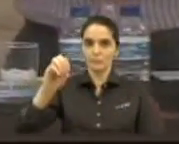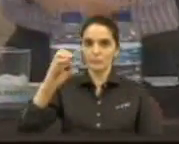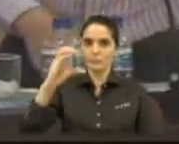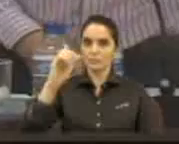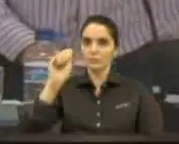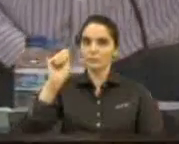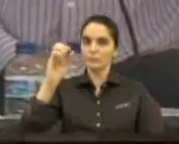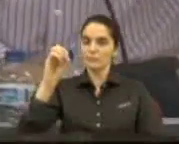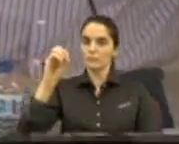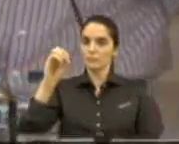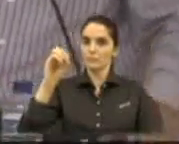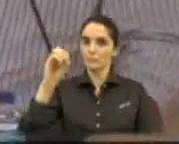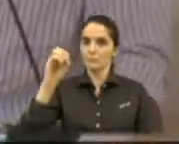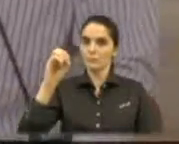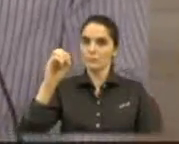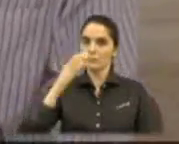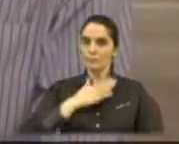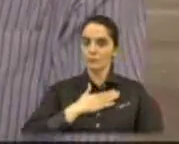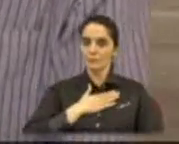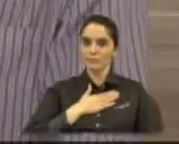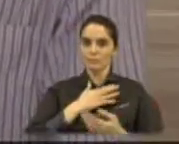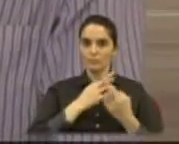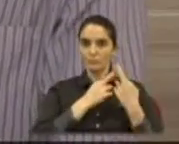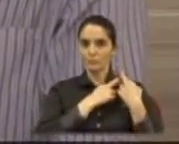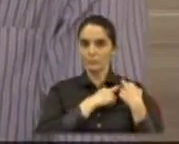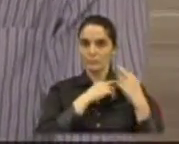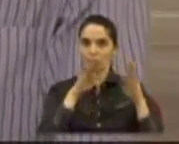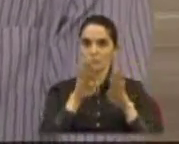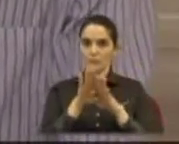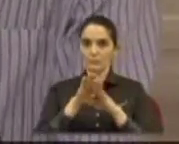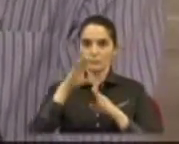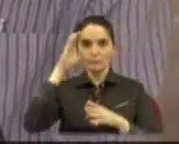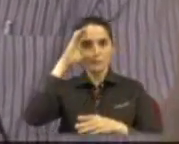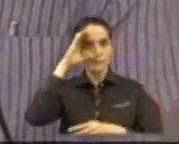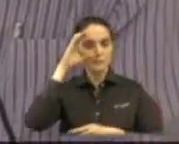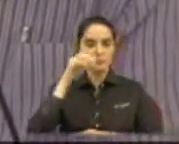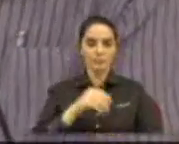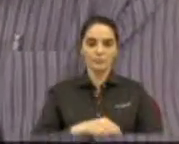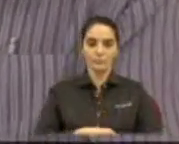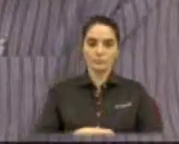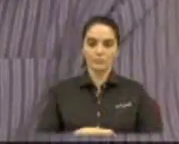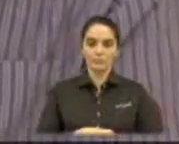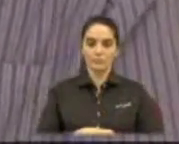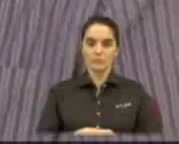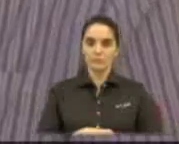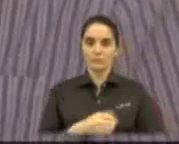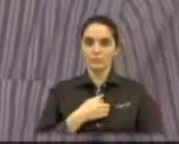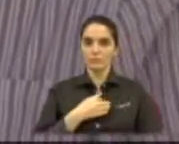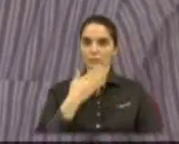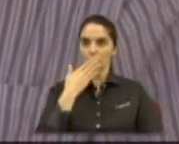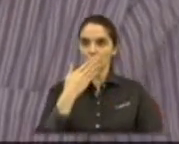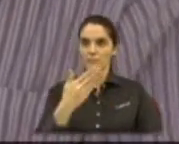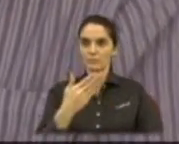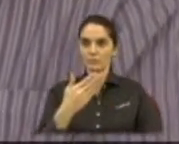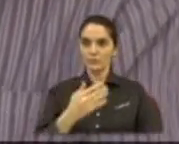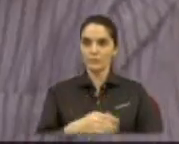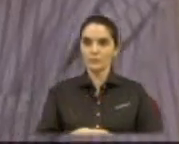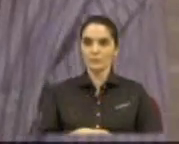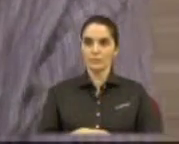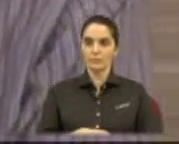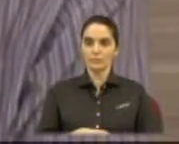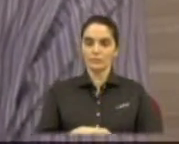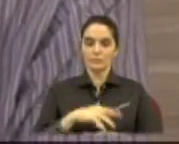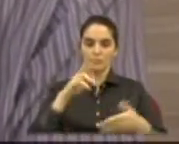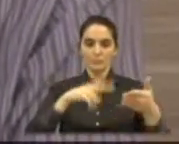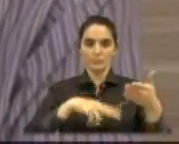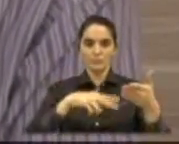minha autoria e do Totó, ela chegou meio em cima e talvez as pessoas não deu tempo de ler. eu pediria, se possível, que o senhor pudesse